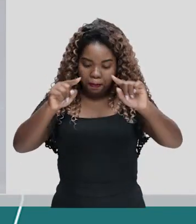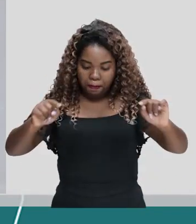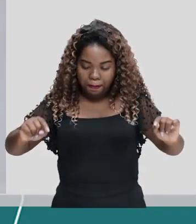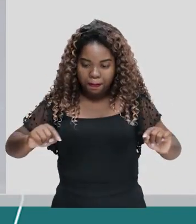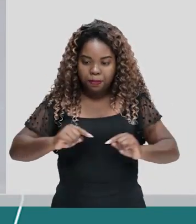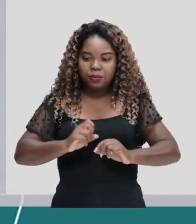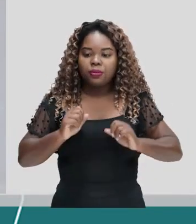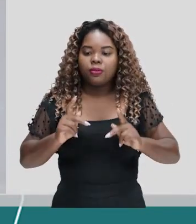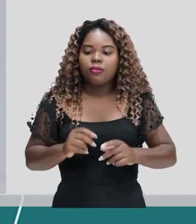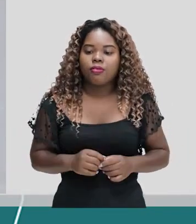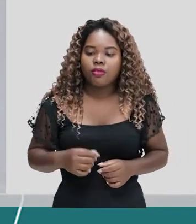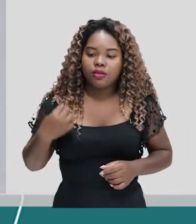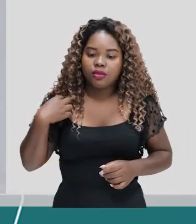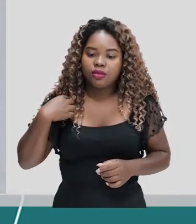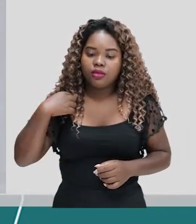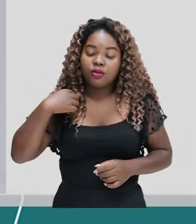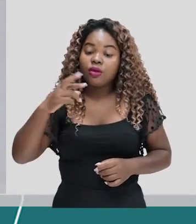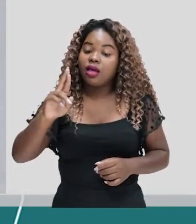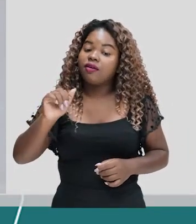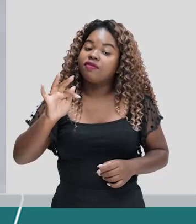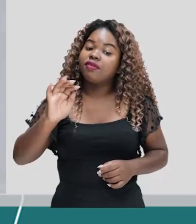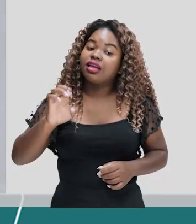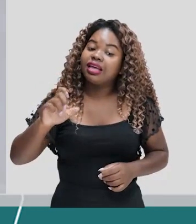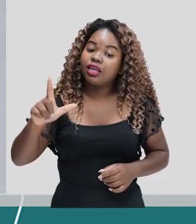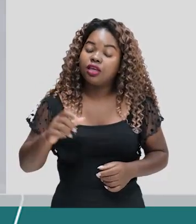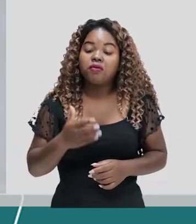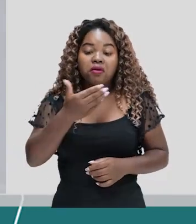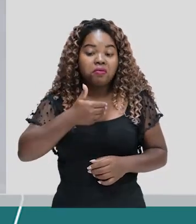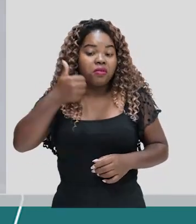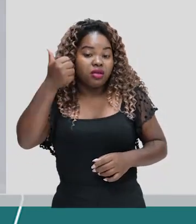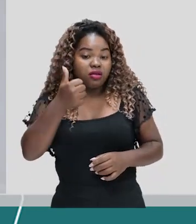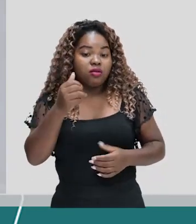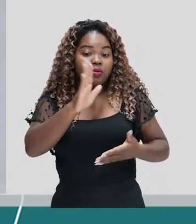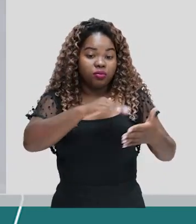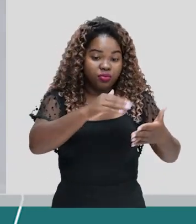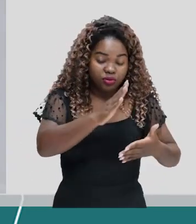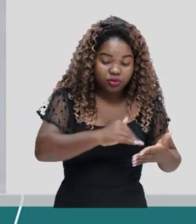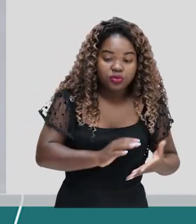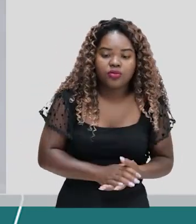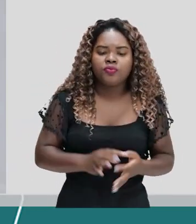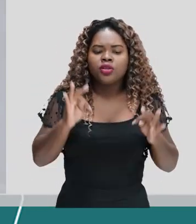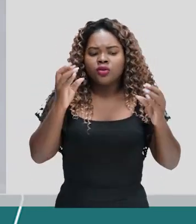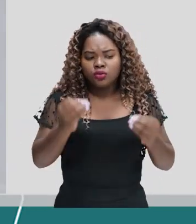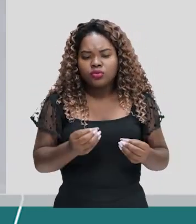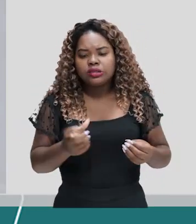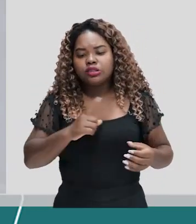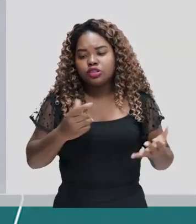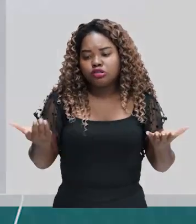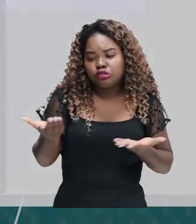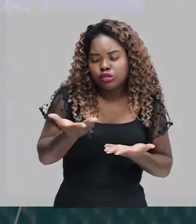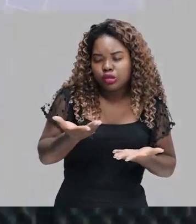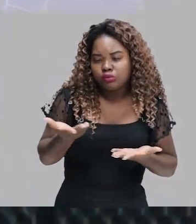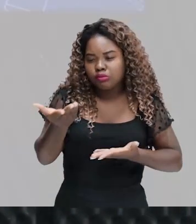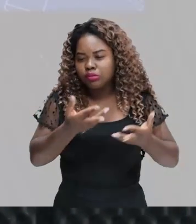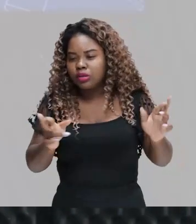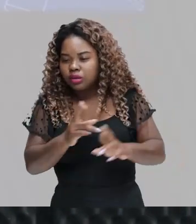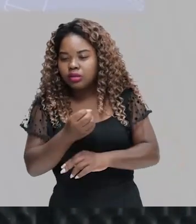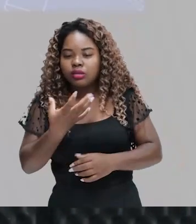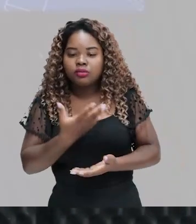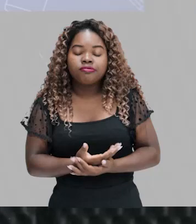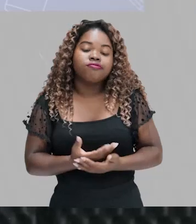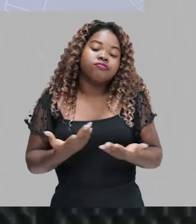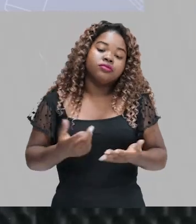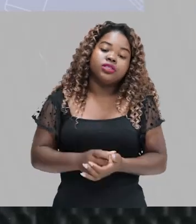ou piramidal, certo? O Rafael é considerado o melhor pintor entre eles. Professor, todos eles se davam bem? Assim, né? Leonardo não era muito